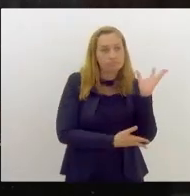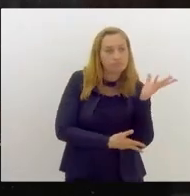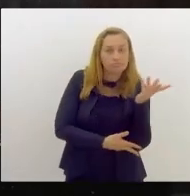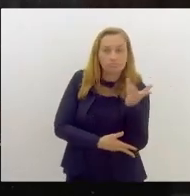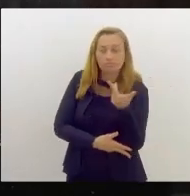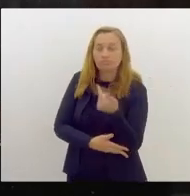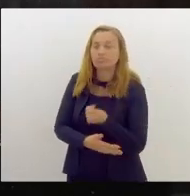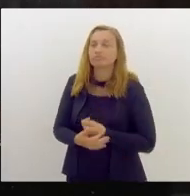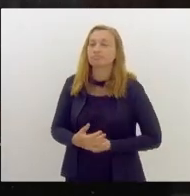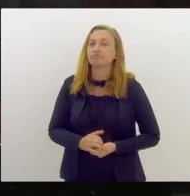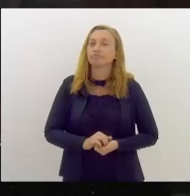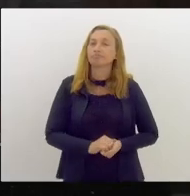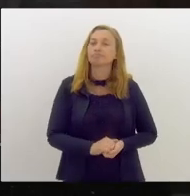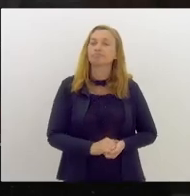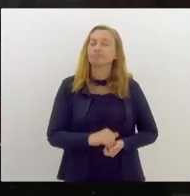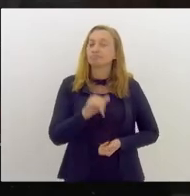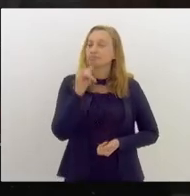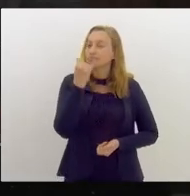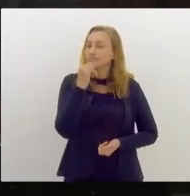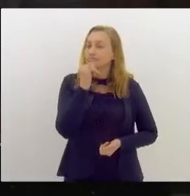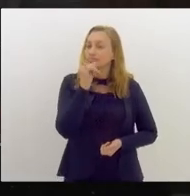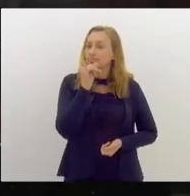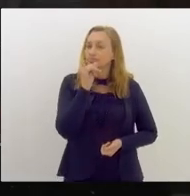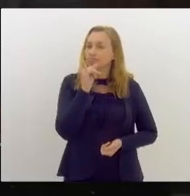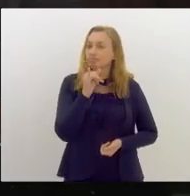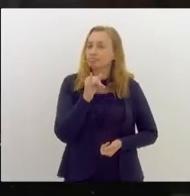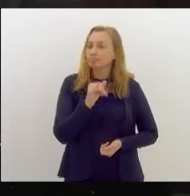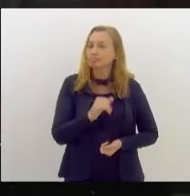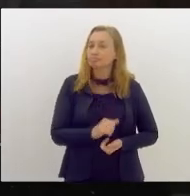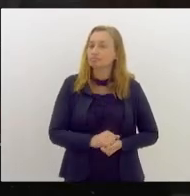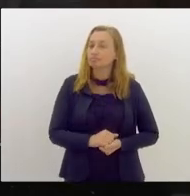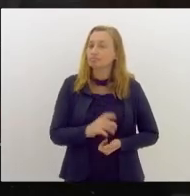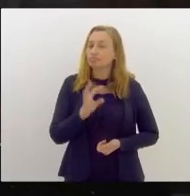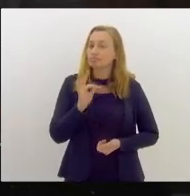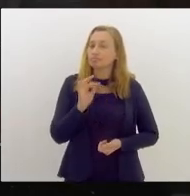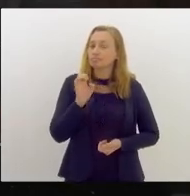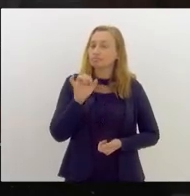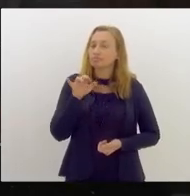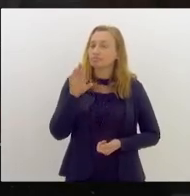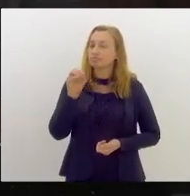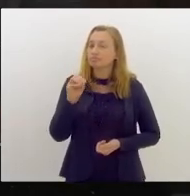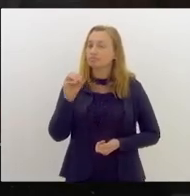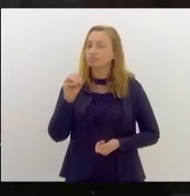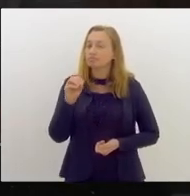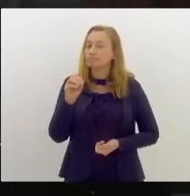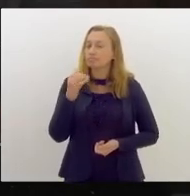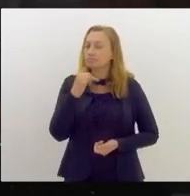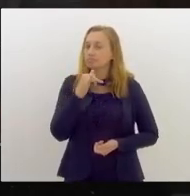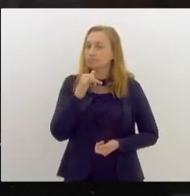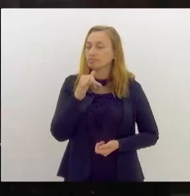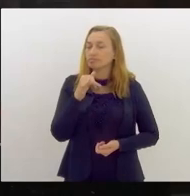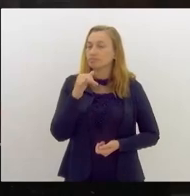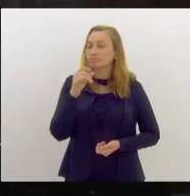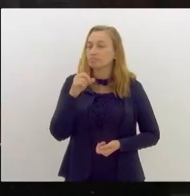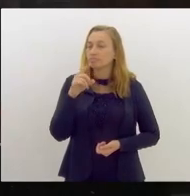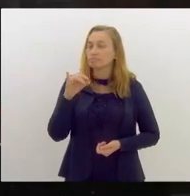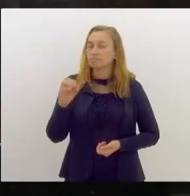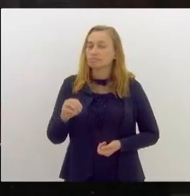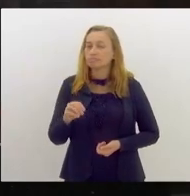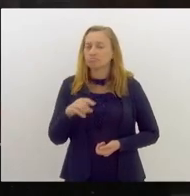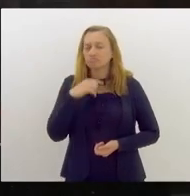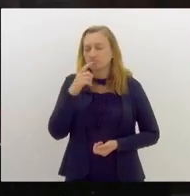gerar energia em termelétricas a diesel então nenhuma dúvida